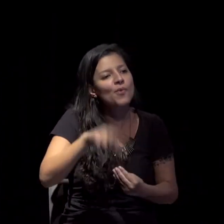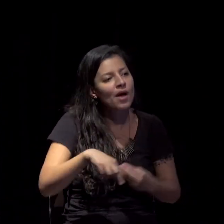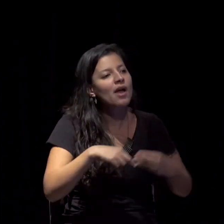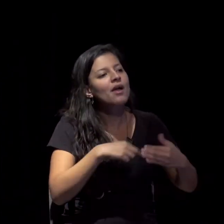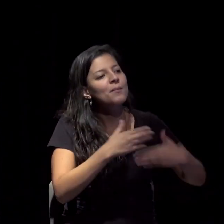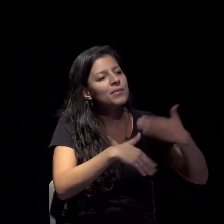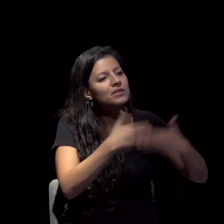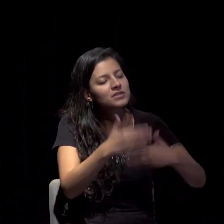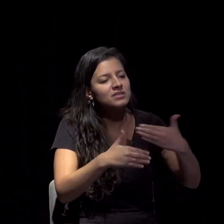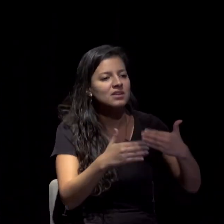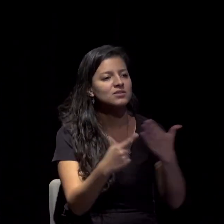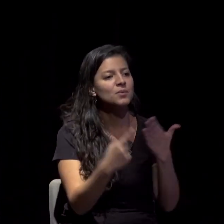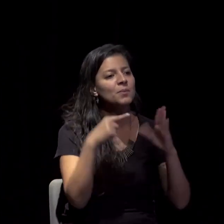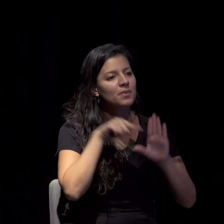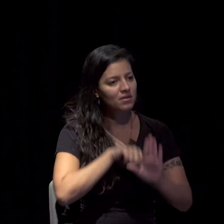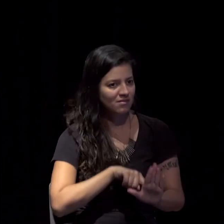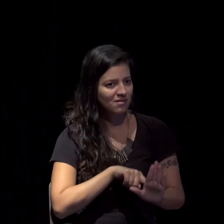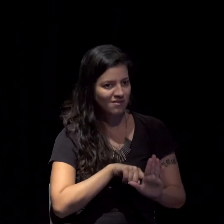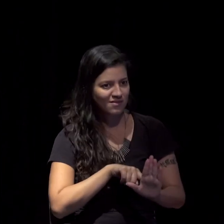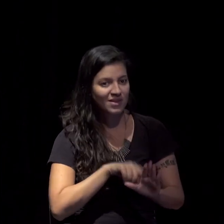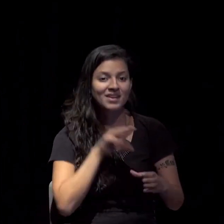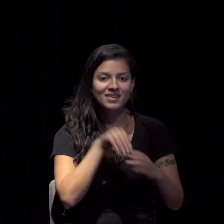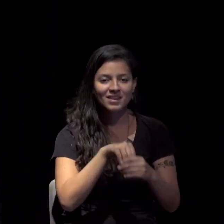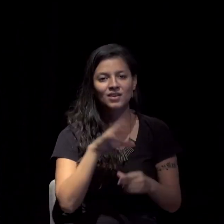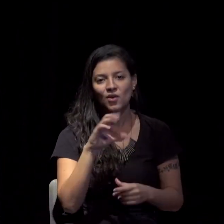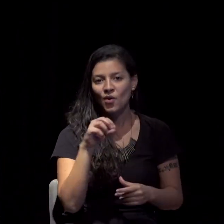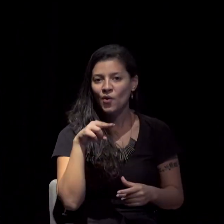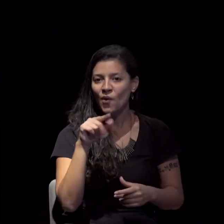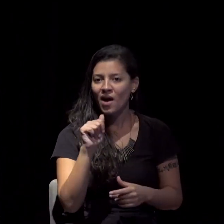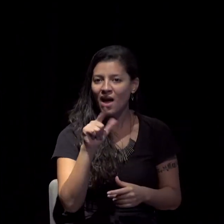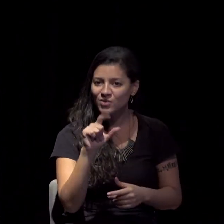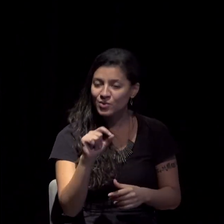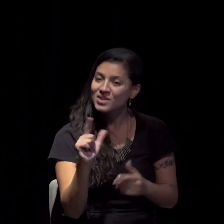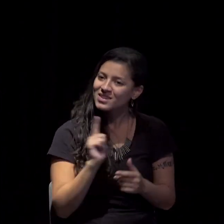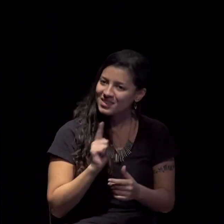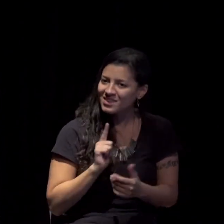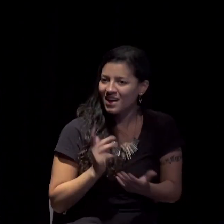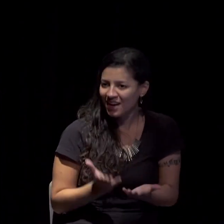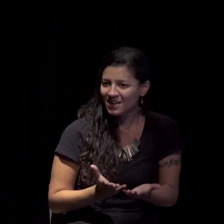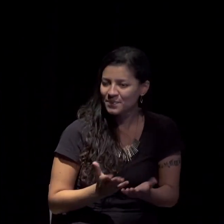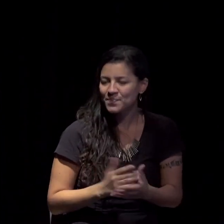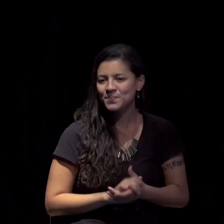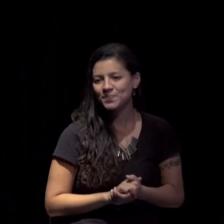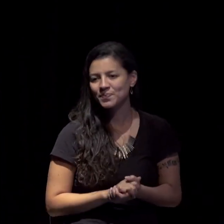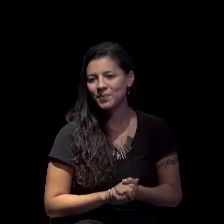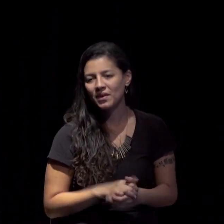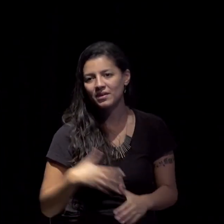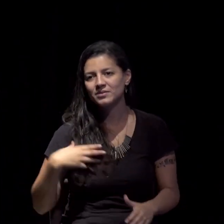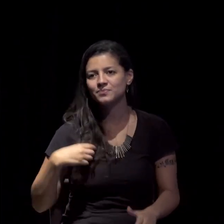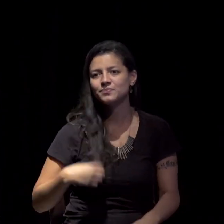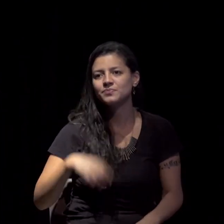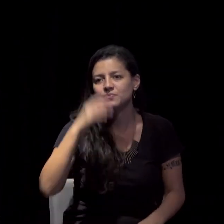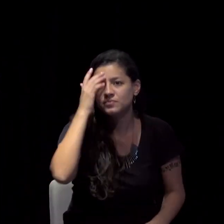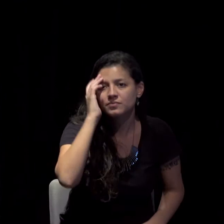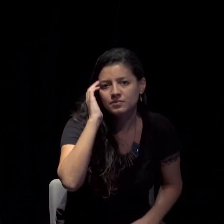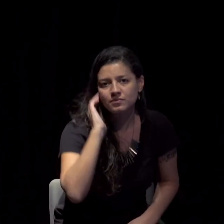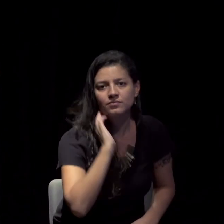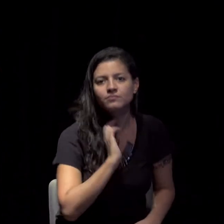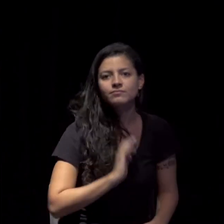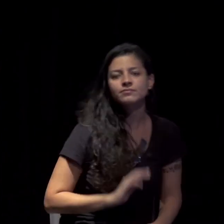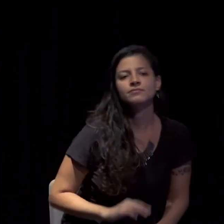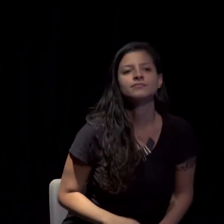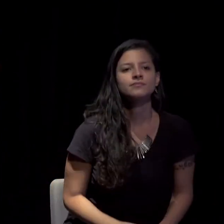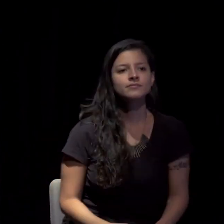das metáforas que constituem o Congado, ou o discurso dos congadeiros. Então, nesse momento, o Congado vai nos parecendo o